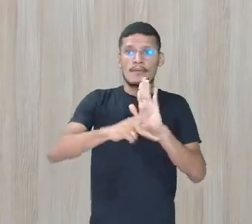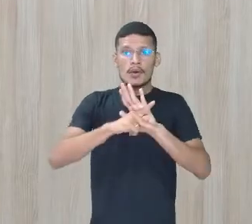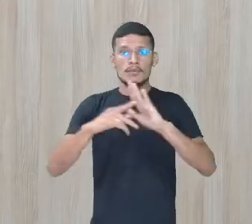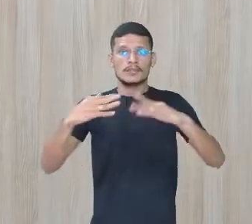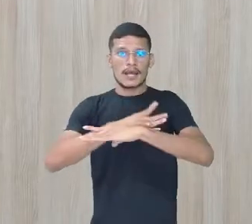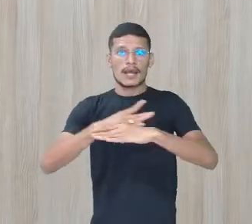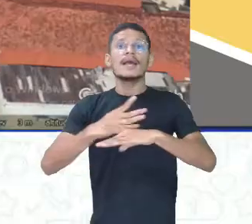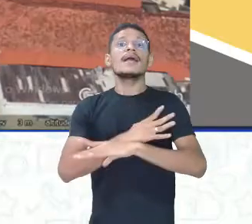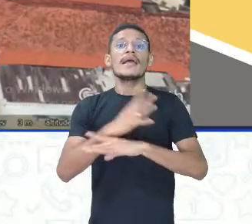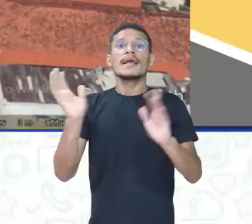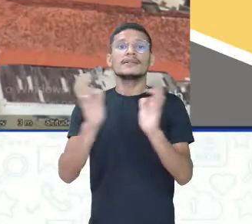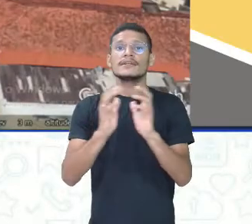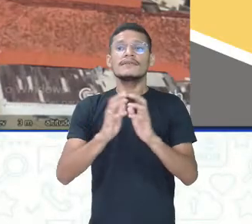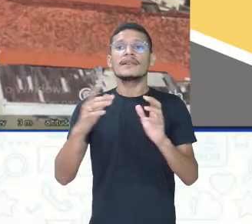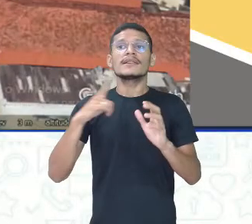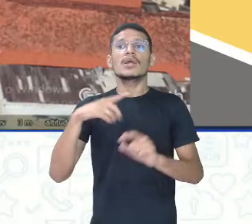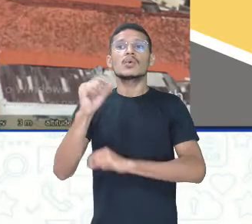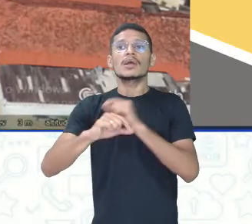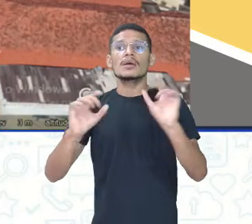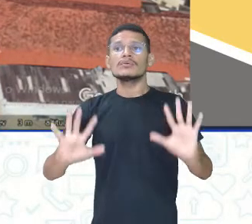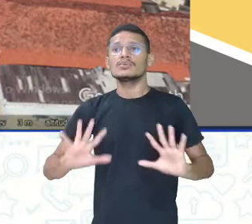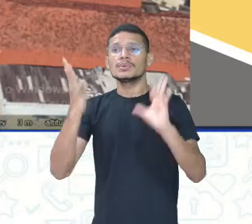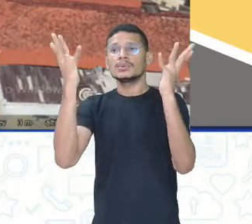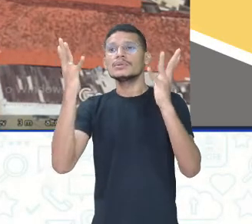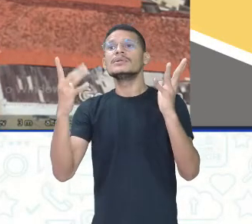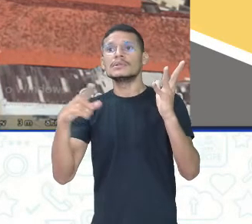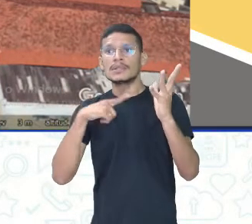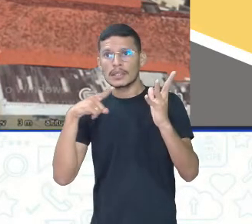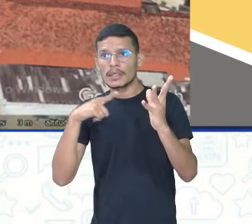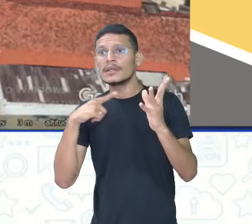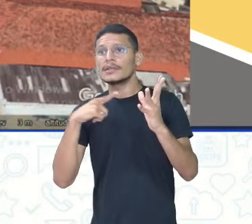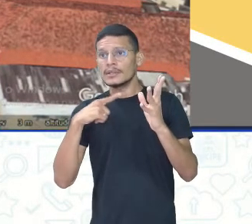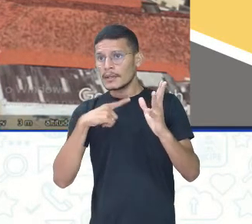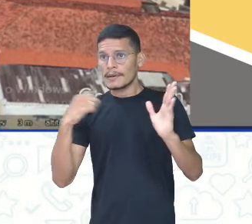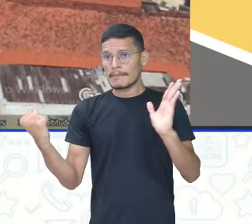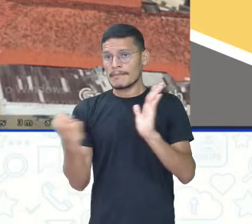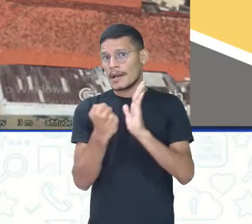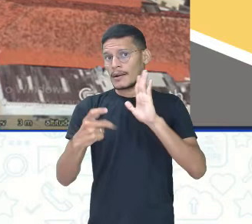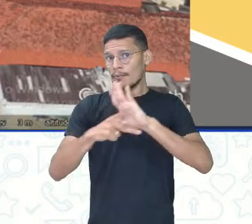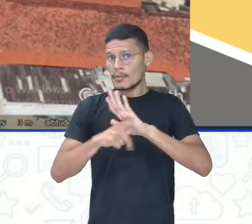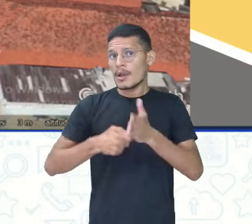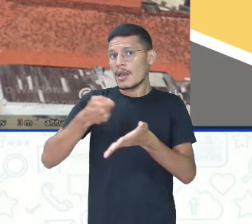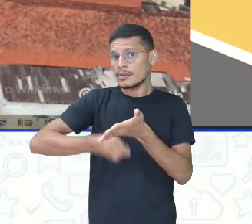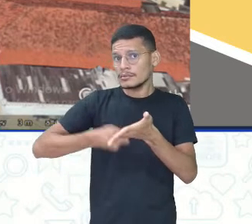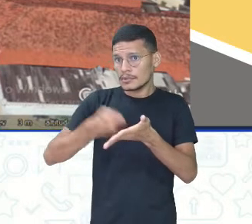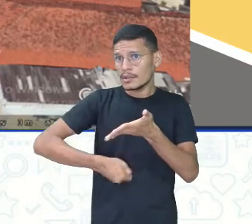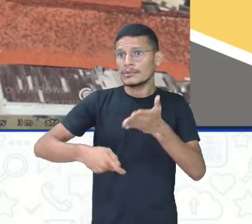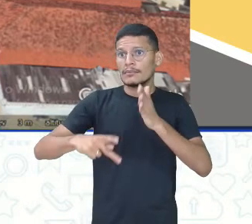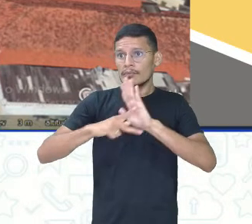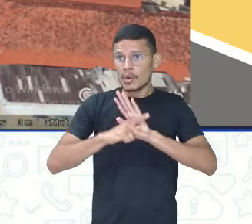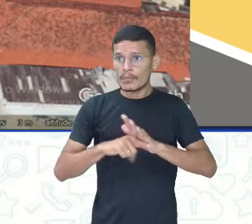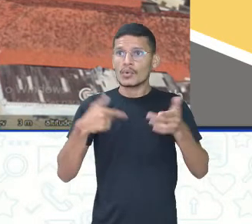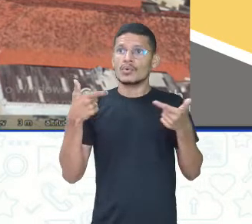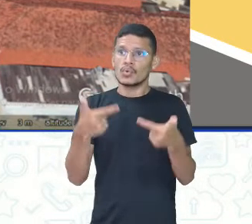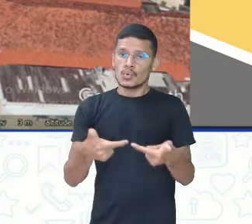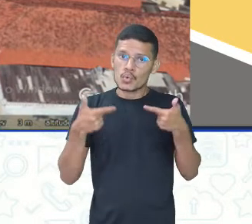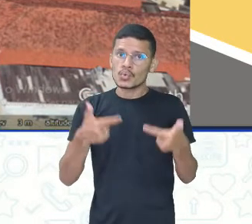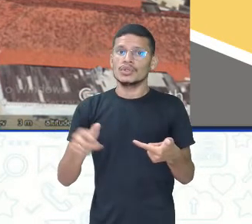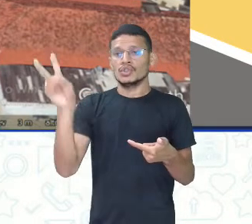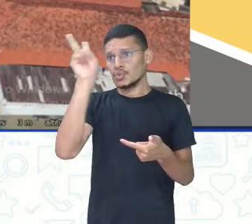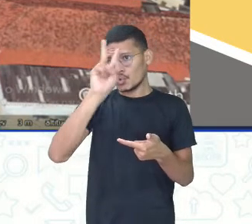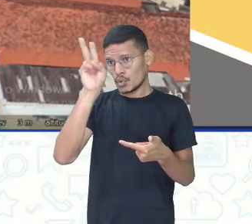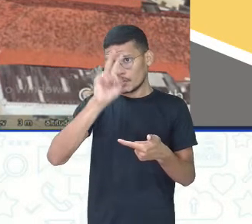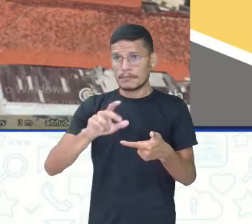que reúne essas celebrações, ela marca a resistência, essa história de luta do